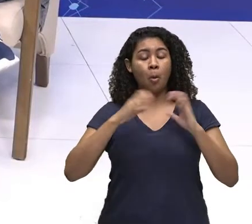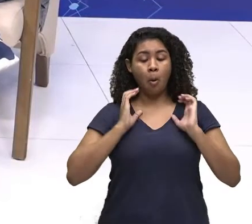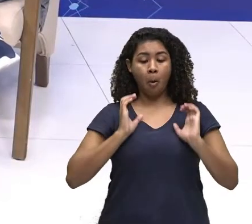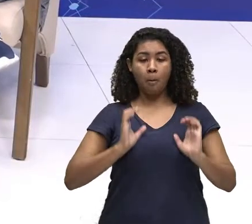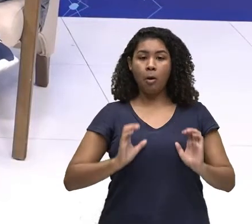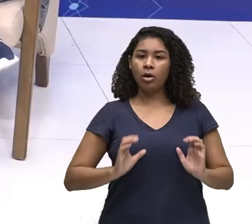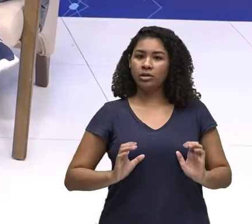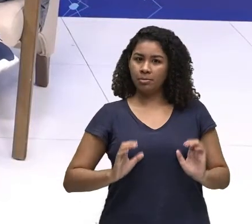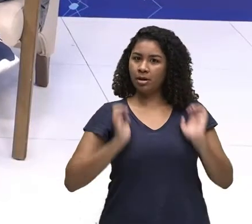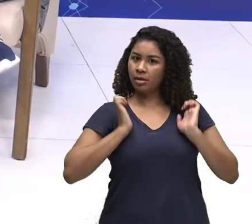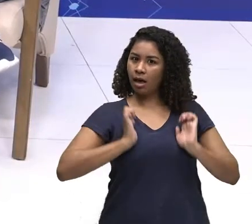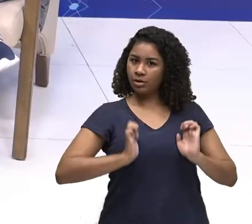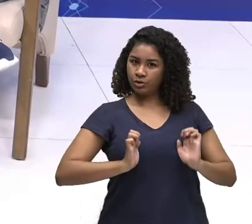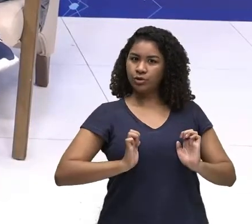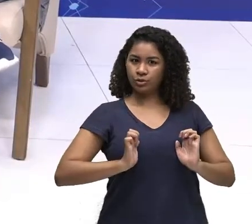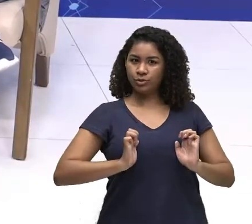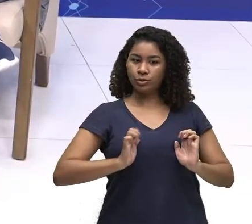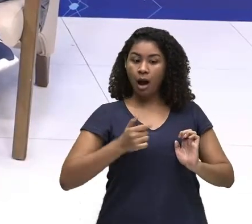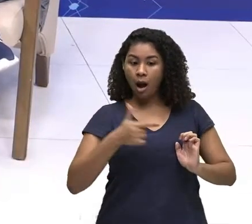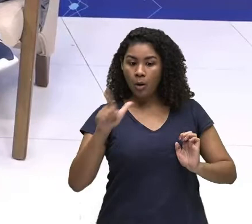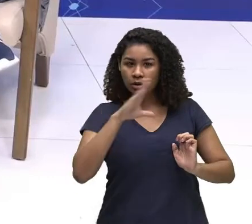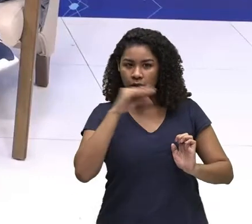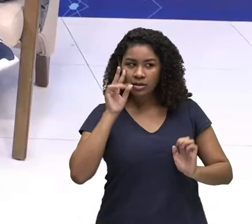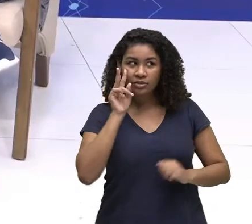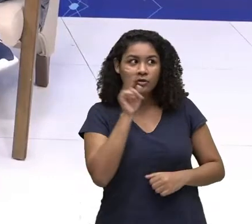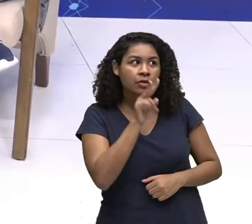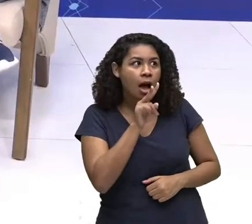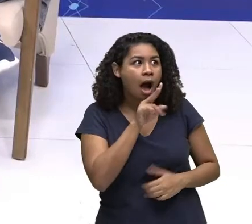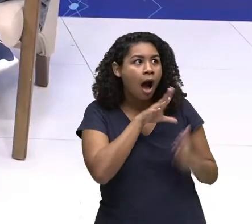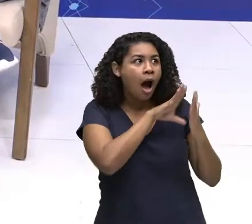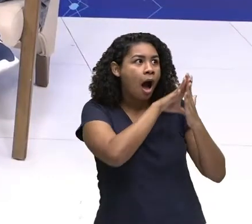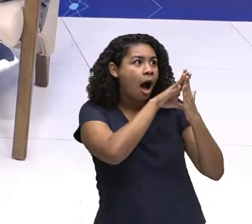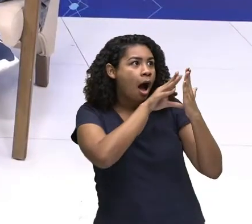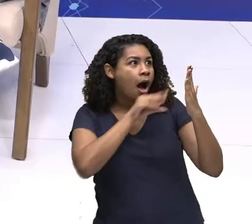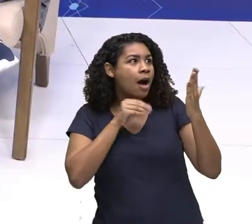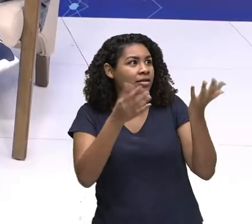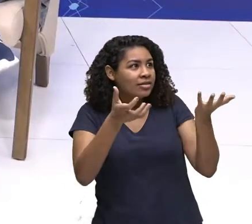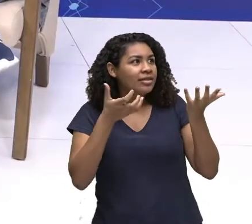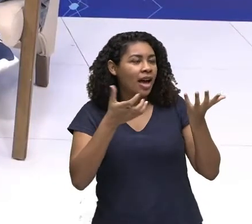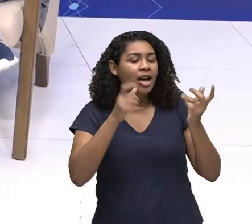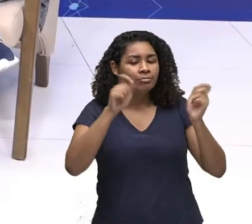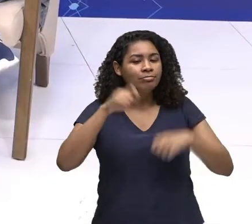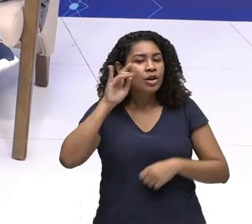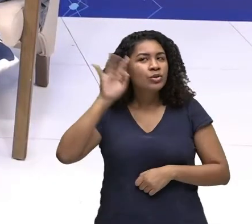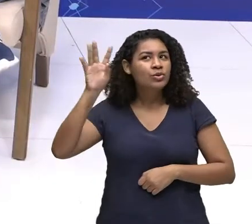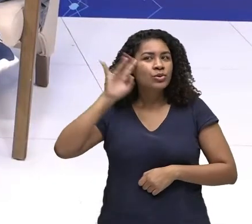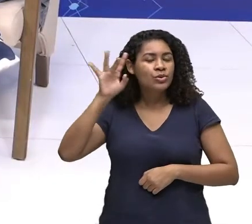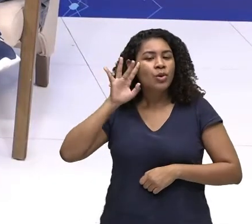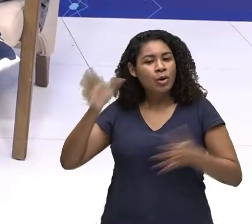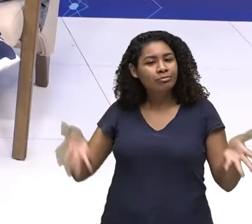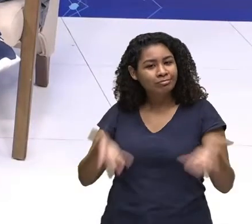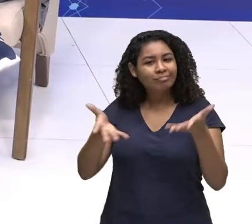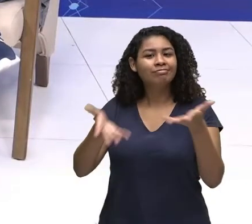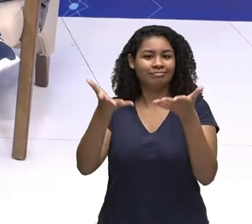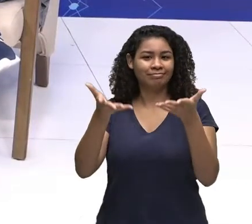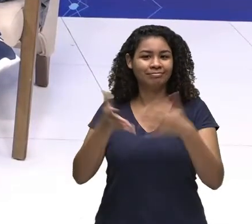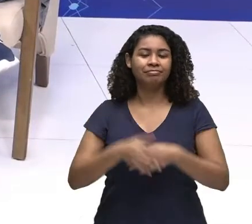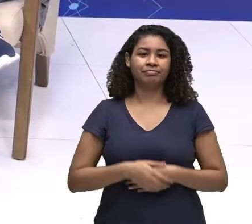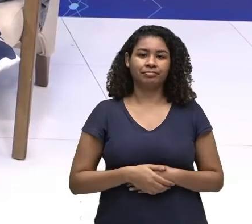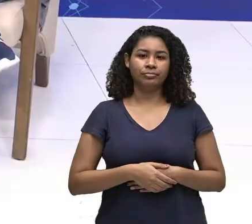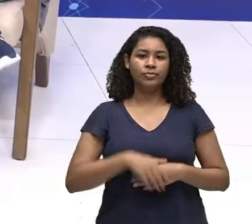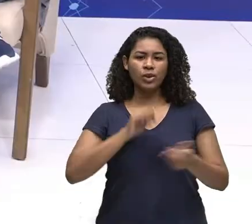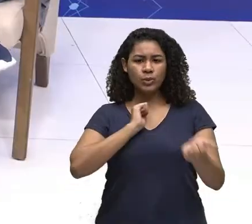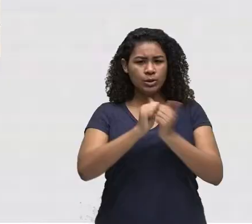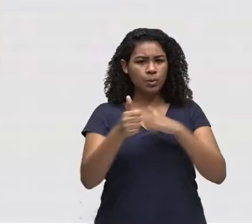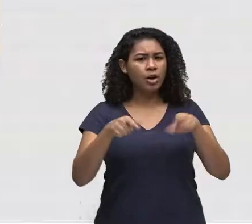reproduzir em outros comportamentos de crianças, vai fortalecer outros sonhos também. E o esporte também